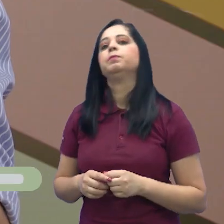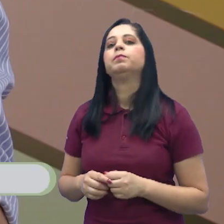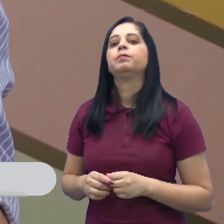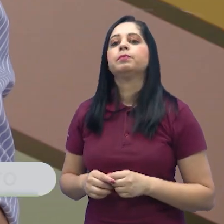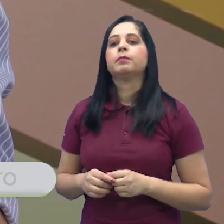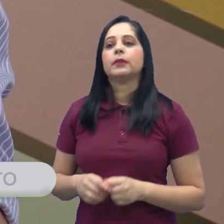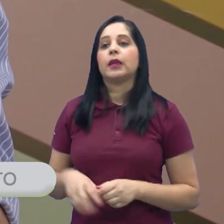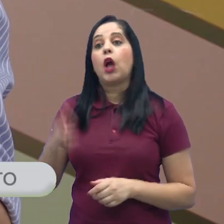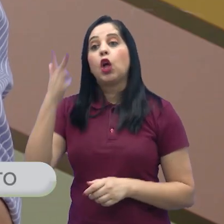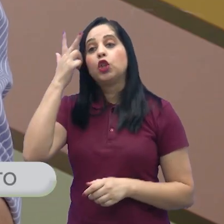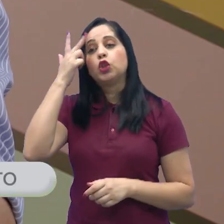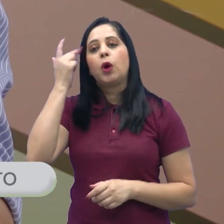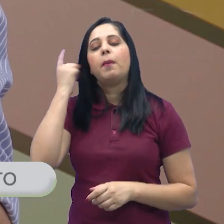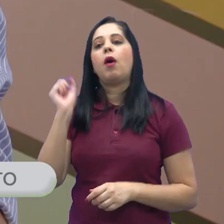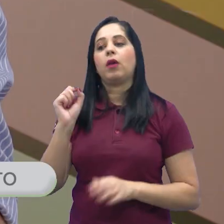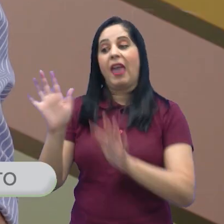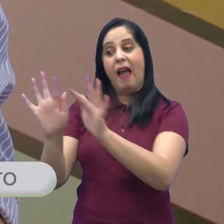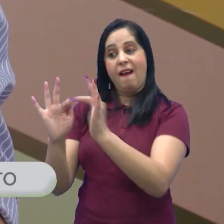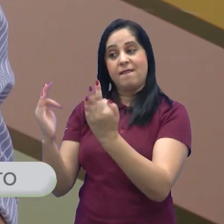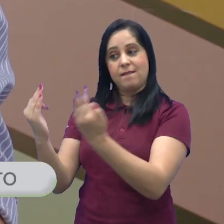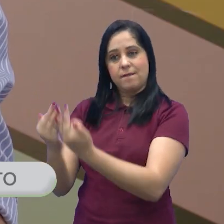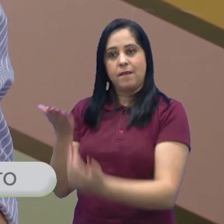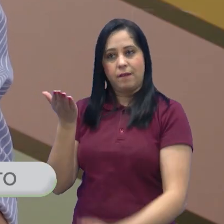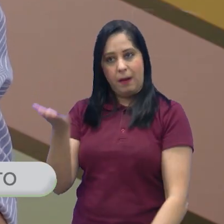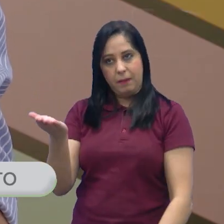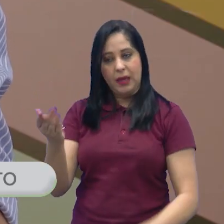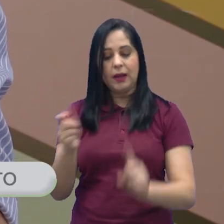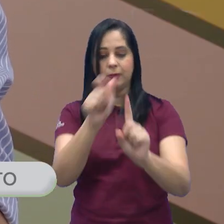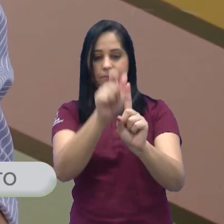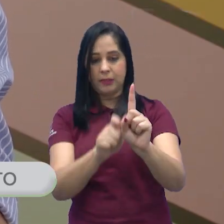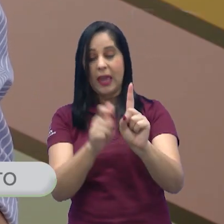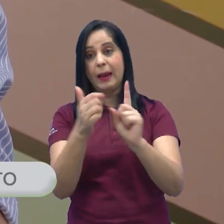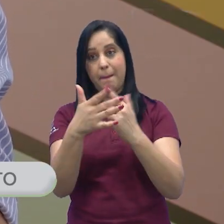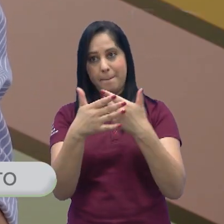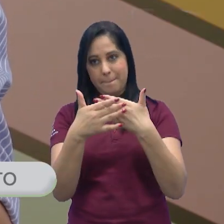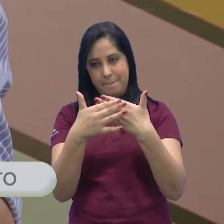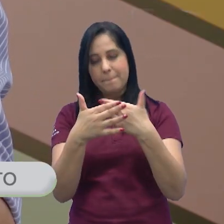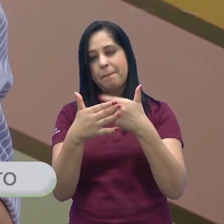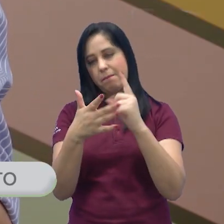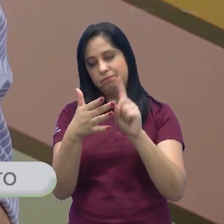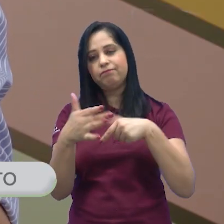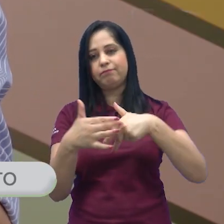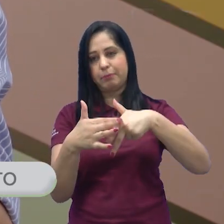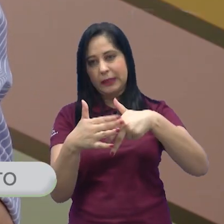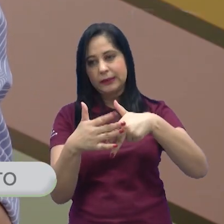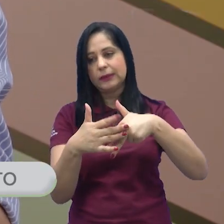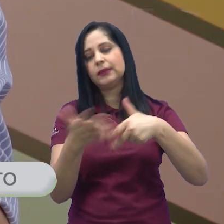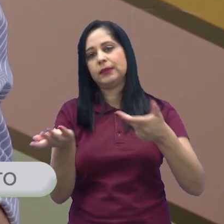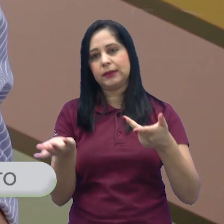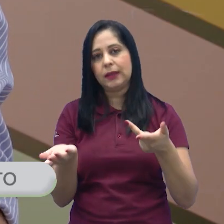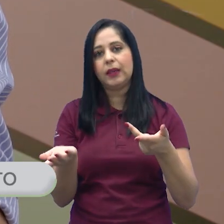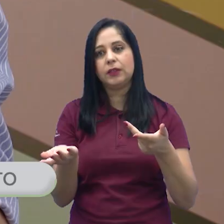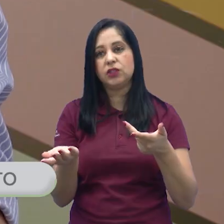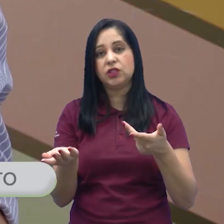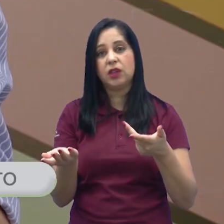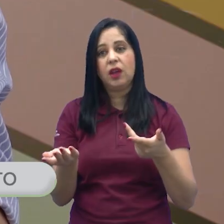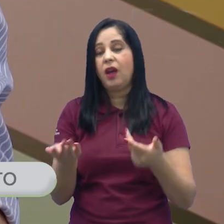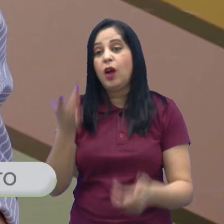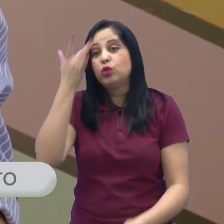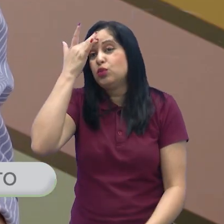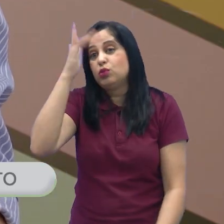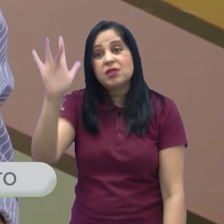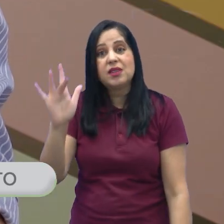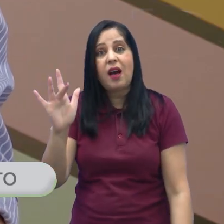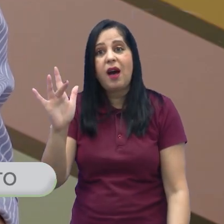Normalmente a família e até o próprio paciente, ele não entende, não sabe o que